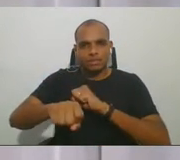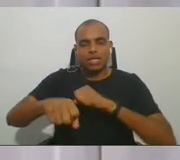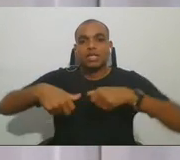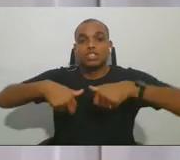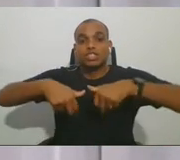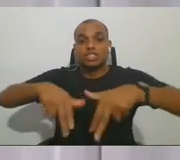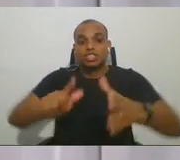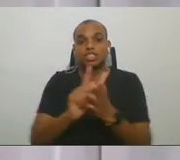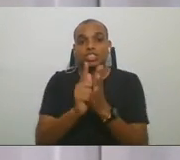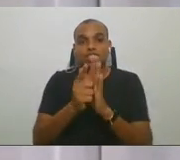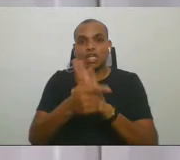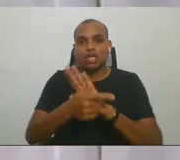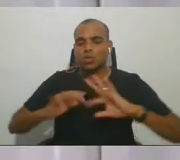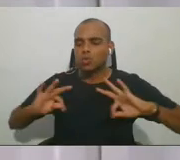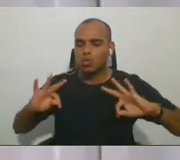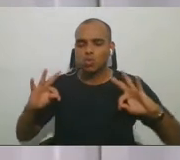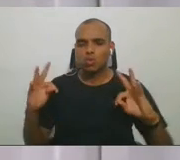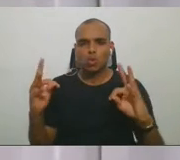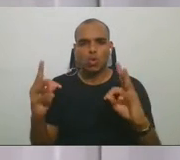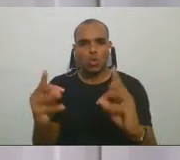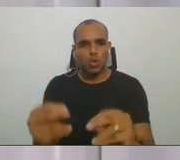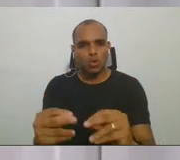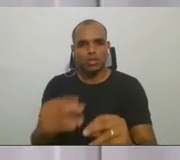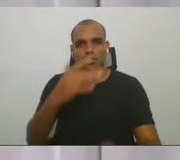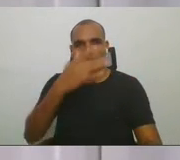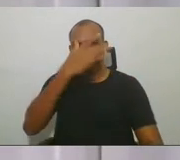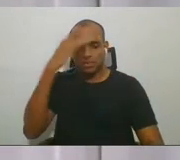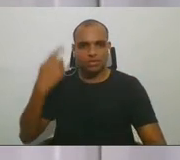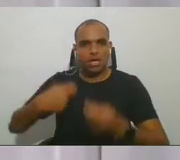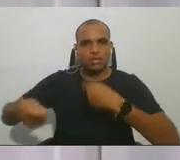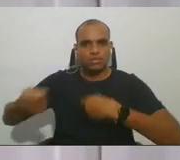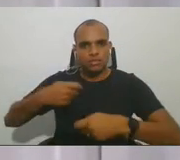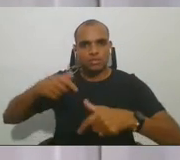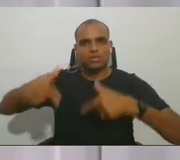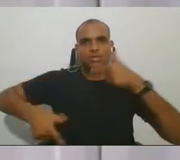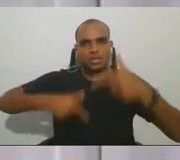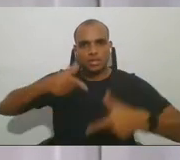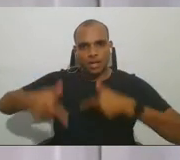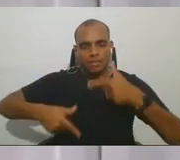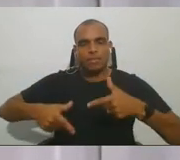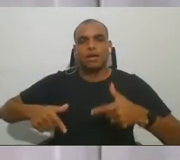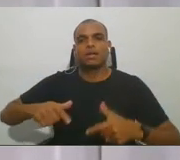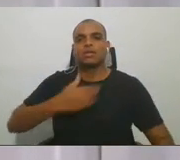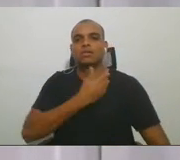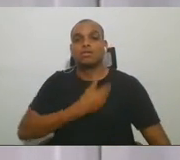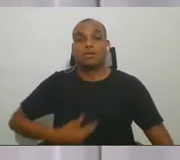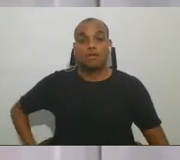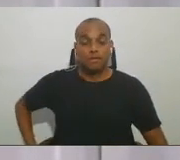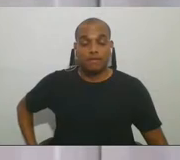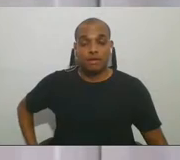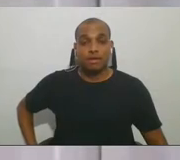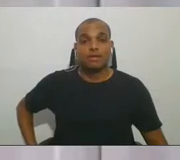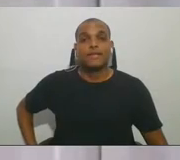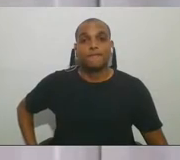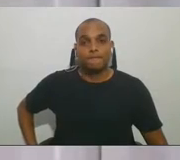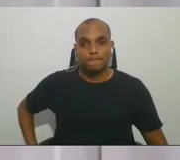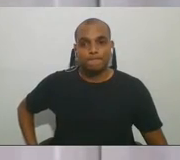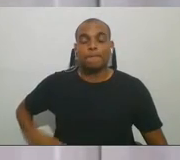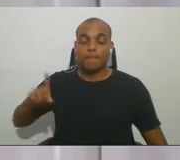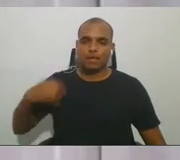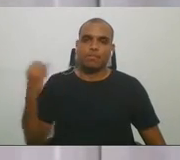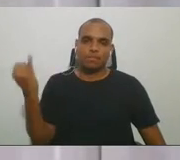Todas las e les agentes do Estado. Então, isso também tem sido grande coadjuvante.